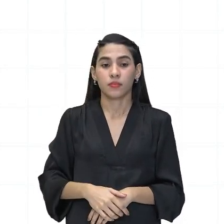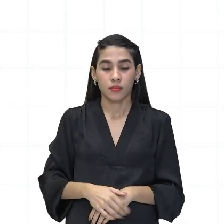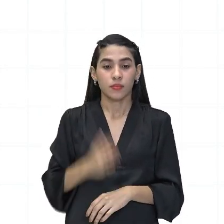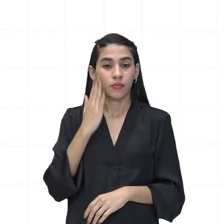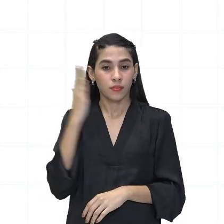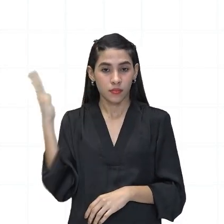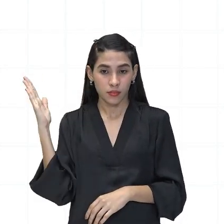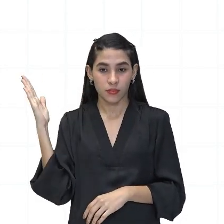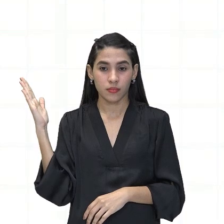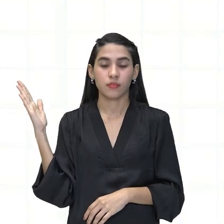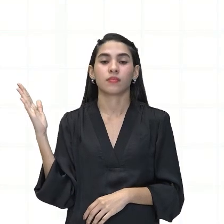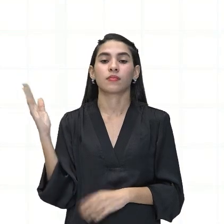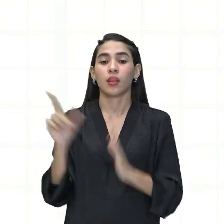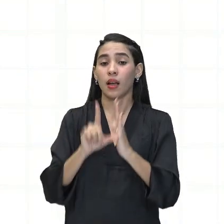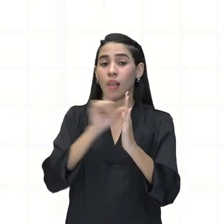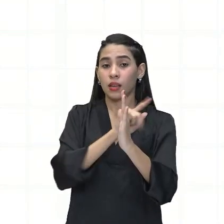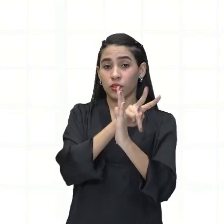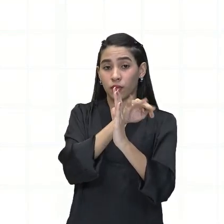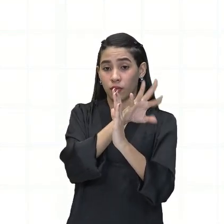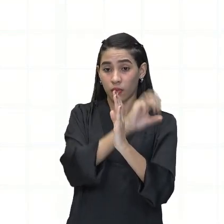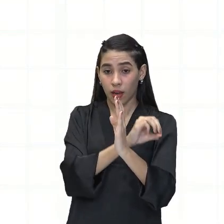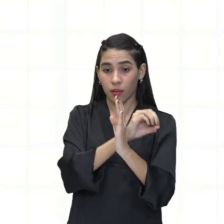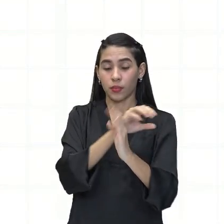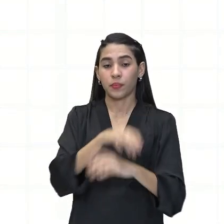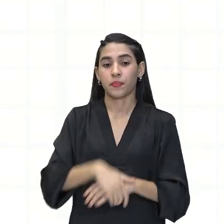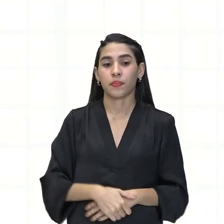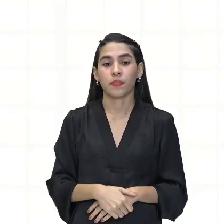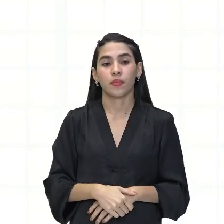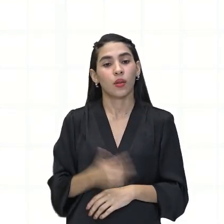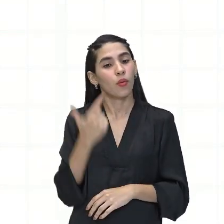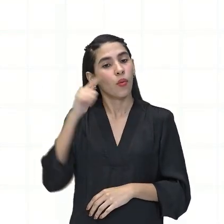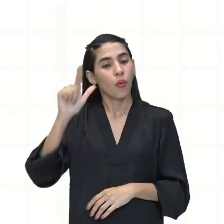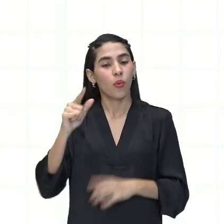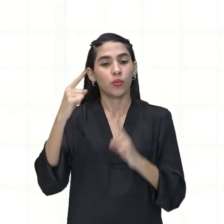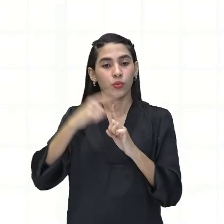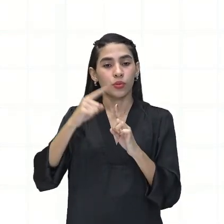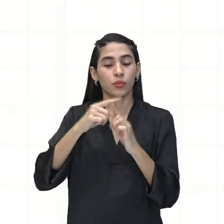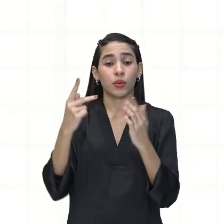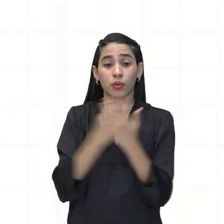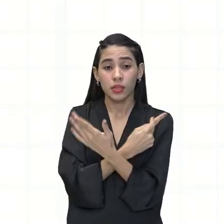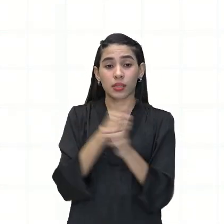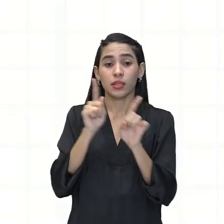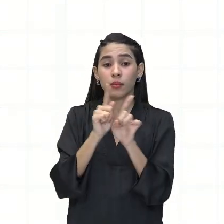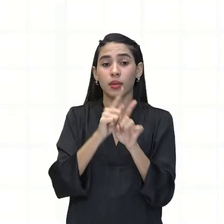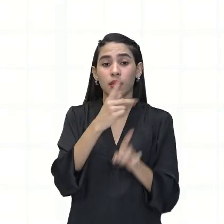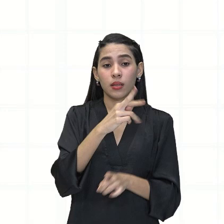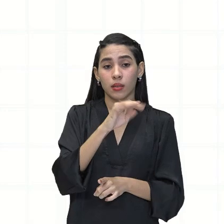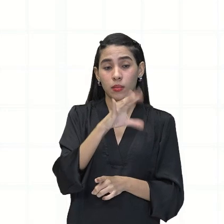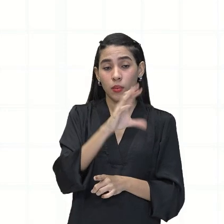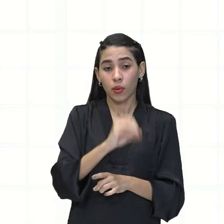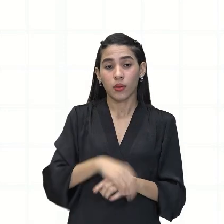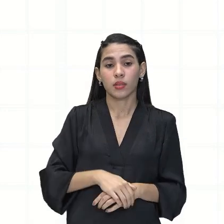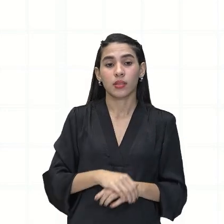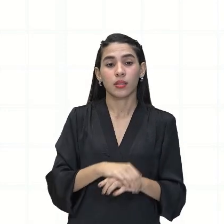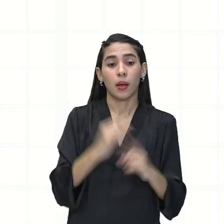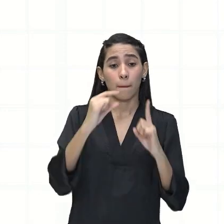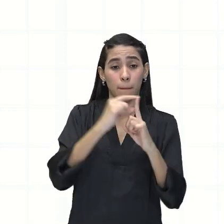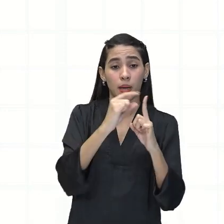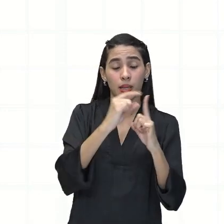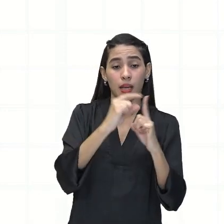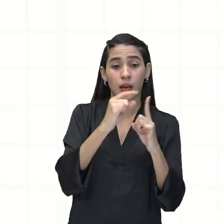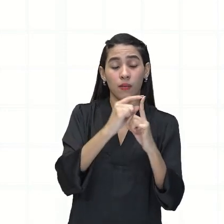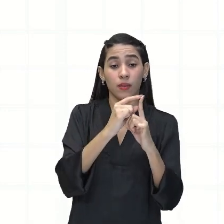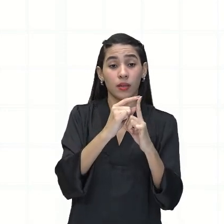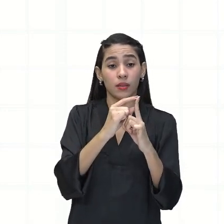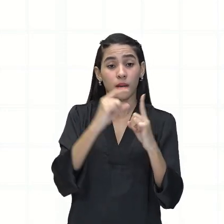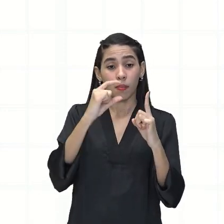pronome oblíquo antes do verbo. Outra forma de acontecer a próclise, termo atrativo. Agora, o termo atrativo